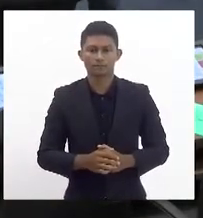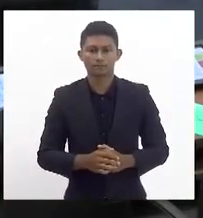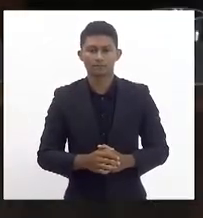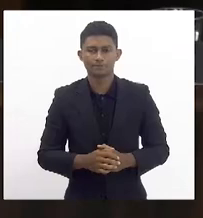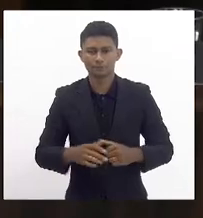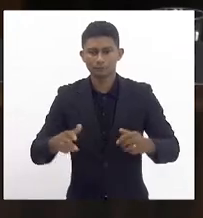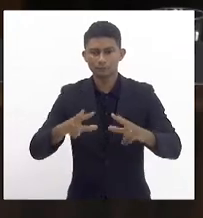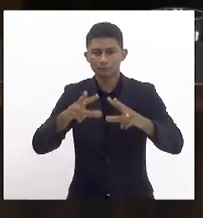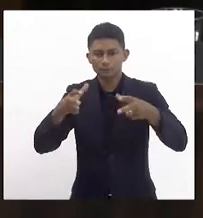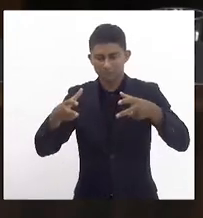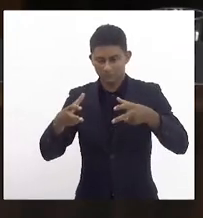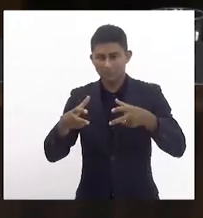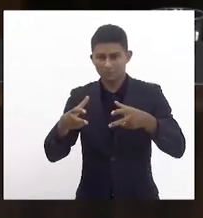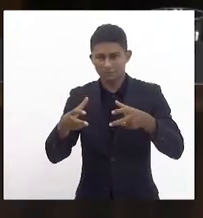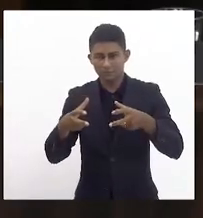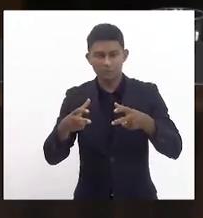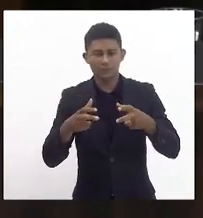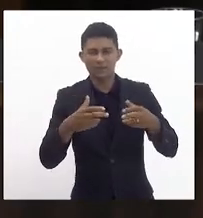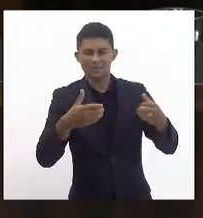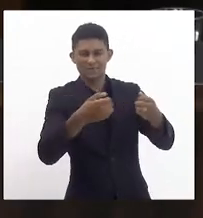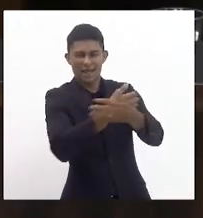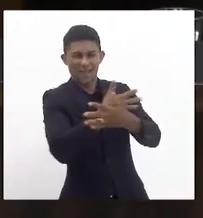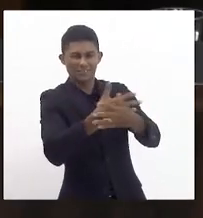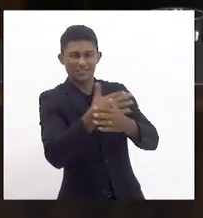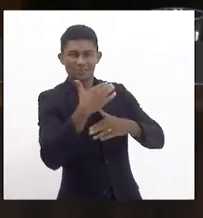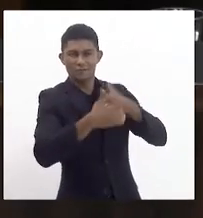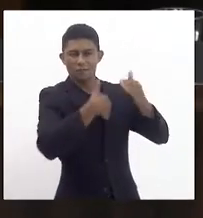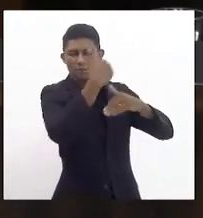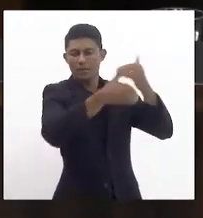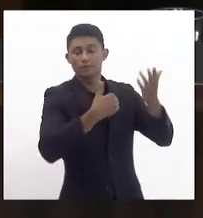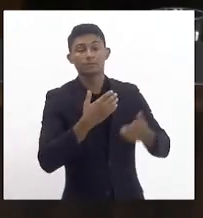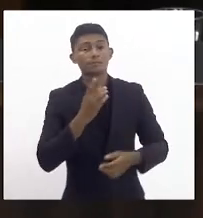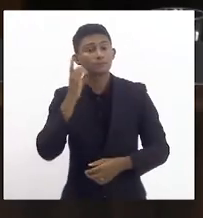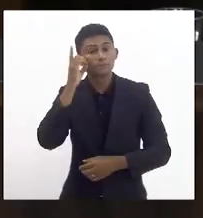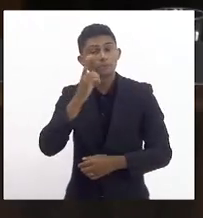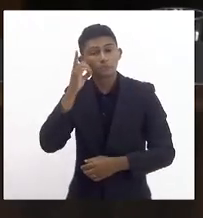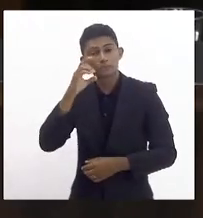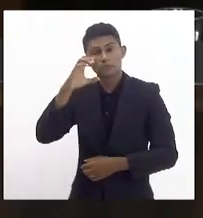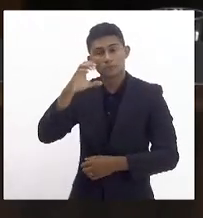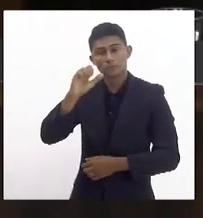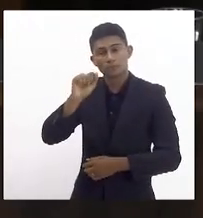Pela Comissão de Assuntos Municipais e Desenvolvimento Regional, deputado Carlos Macedo.